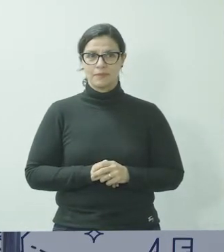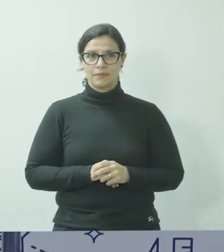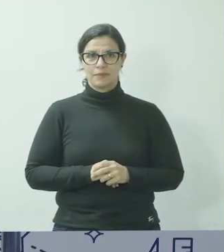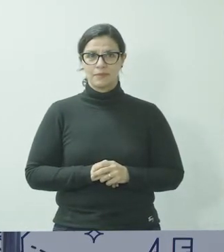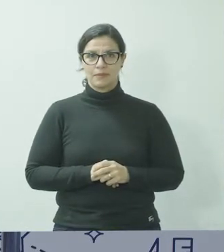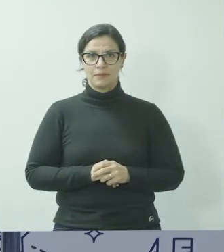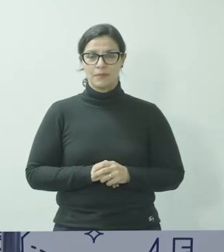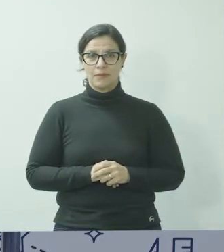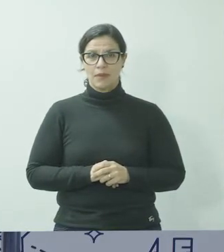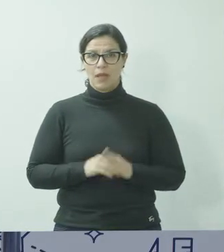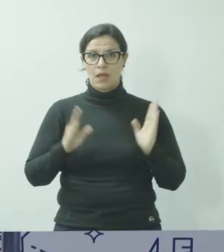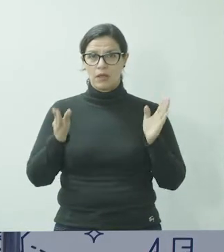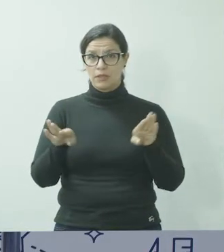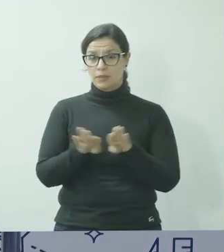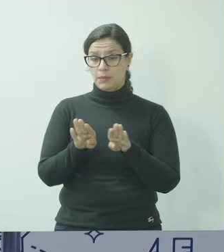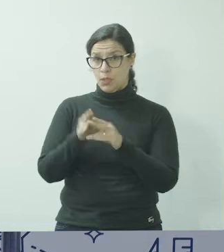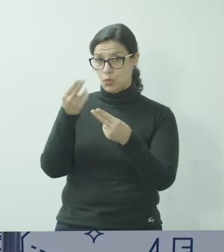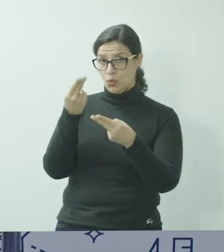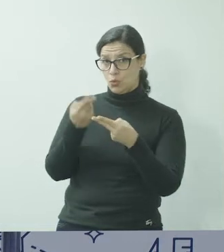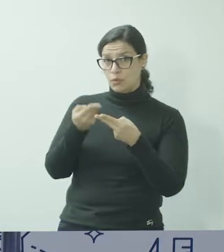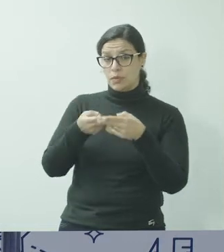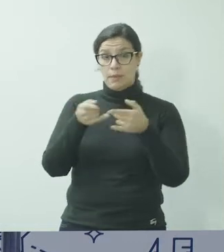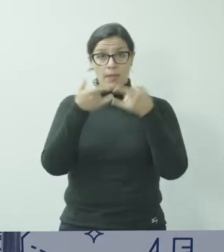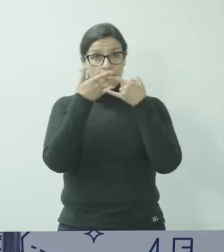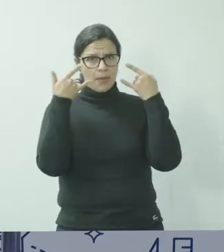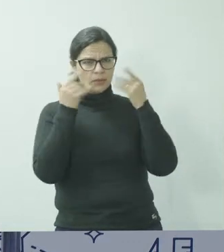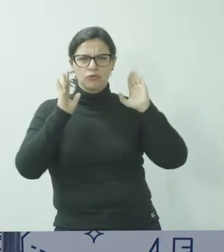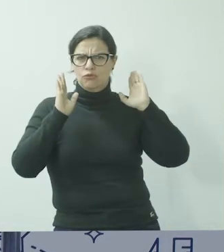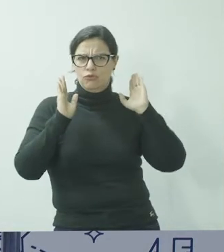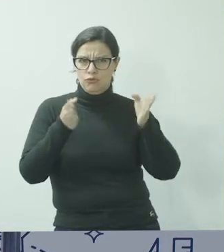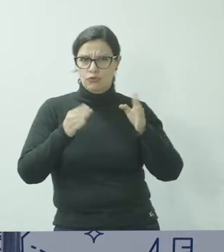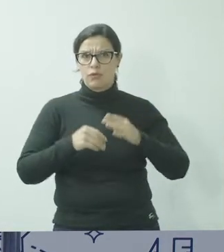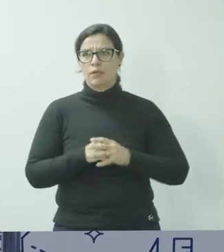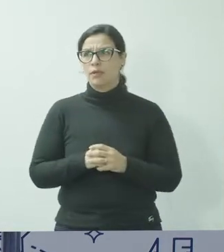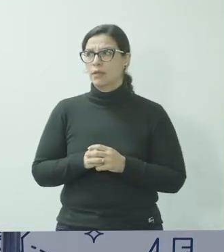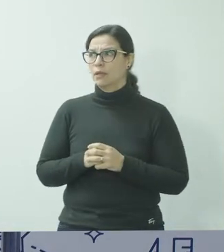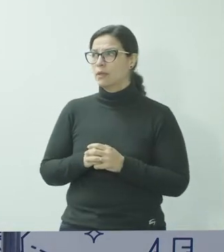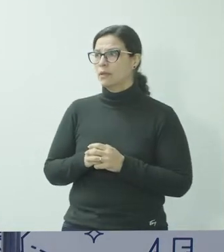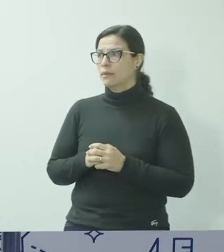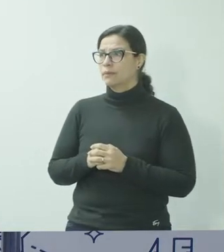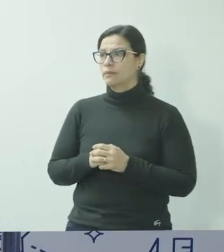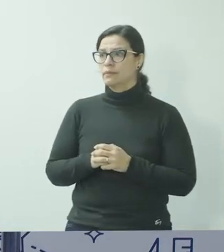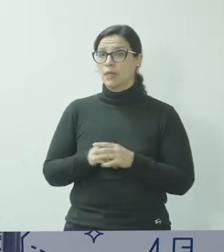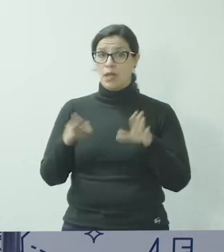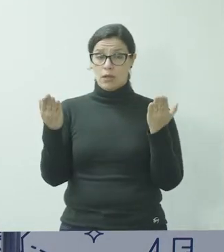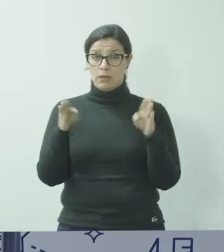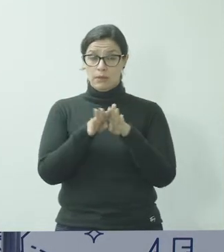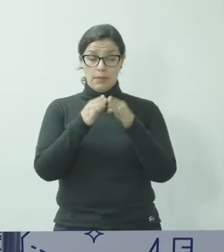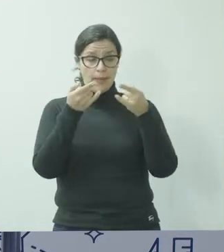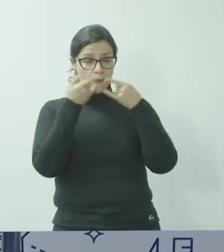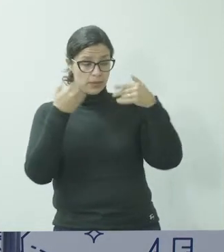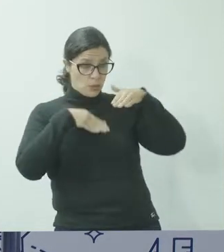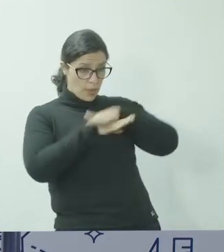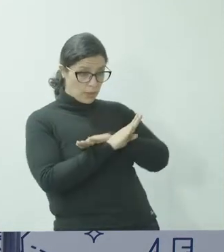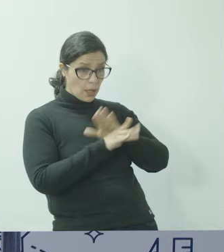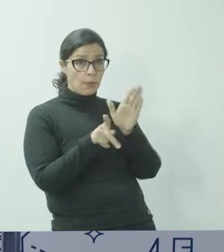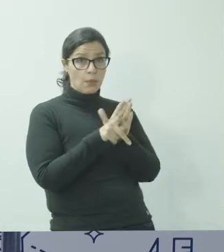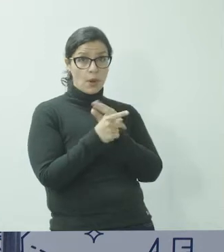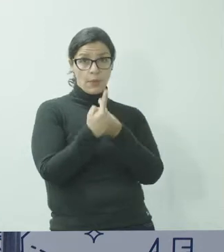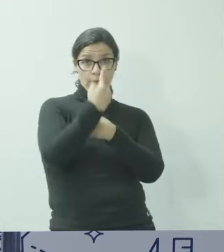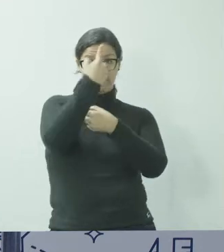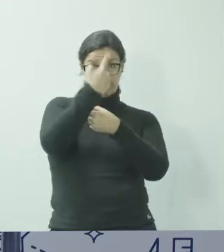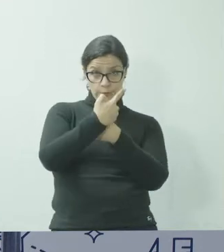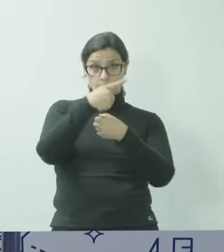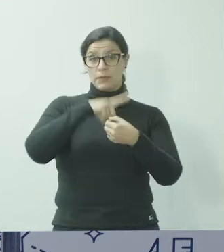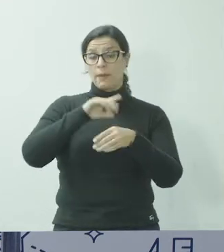minha máscara E retirei ela paraa gravação mas é muito importante realizar